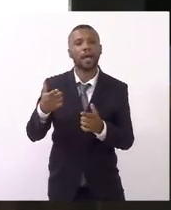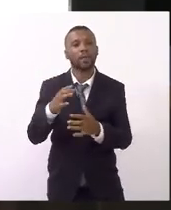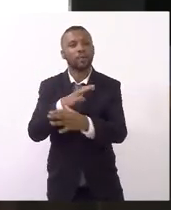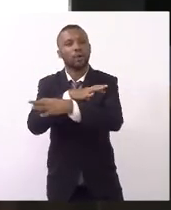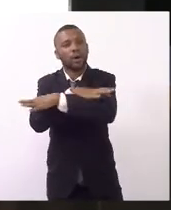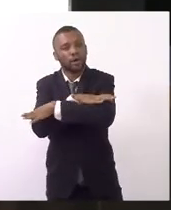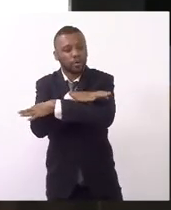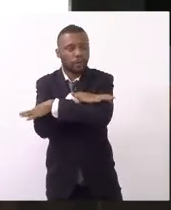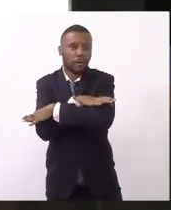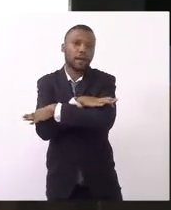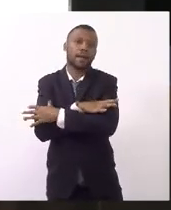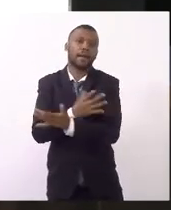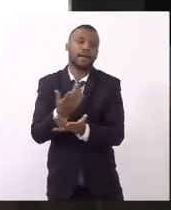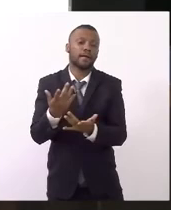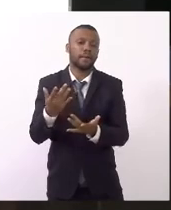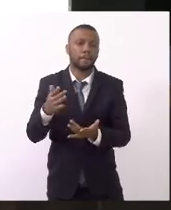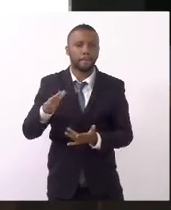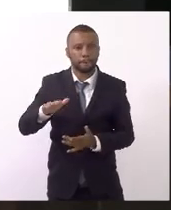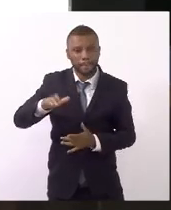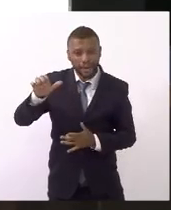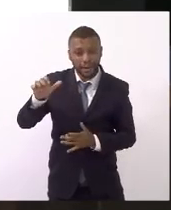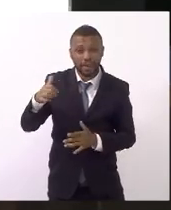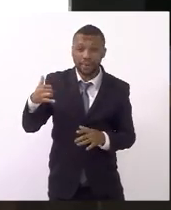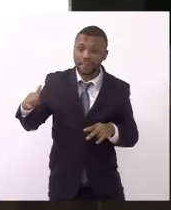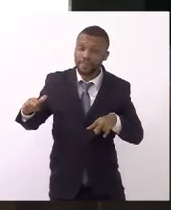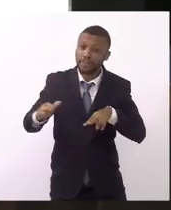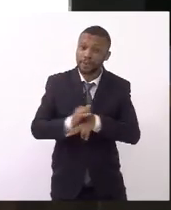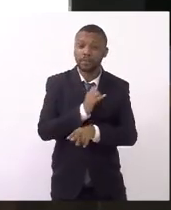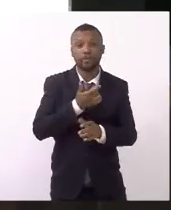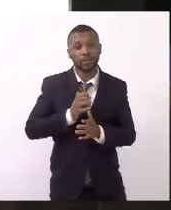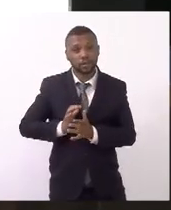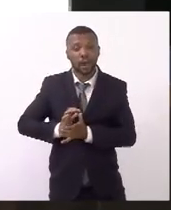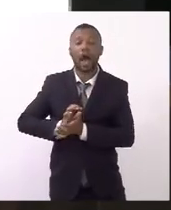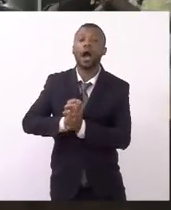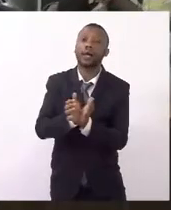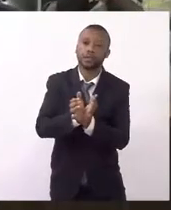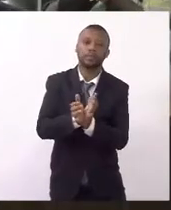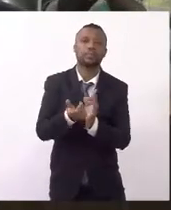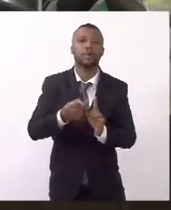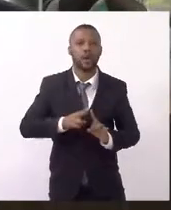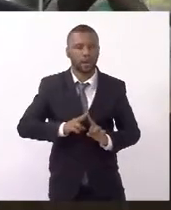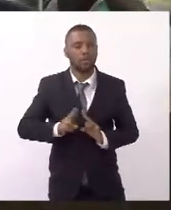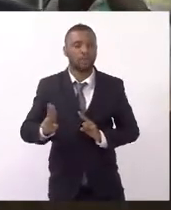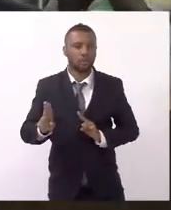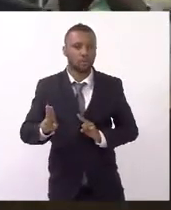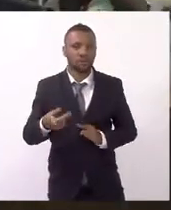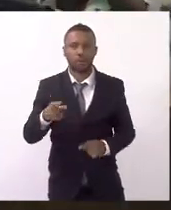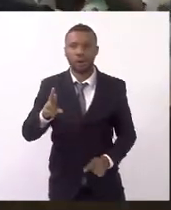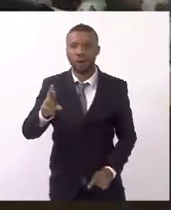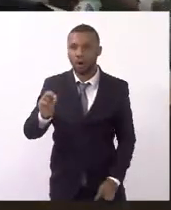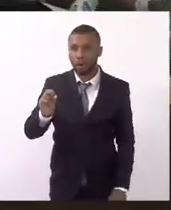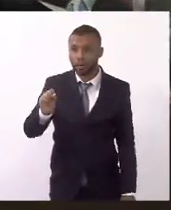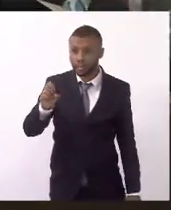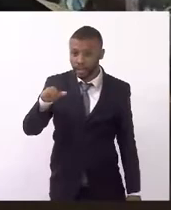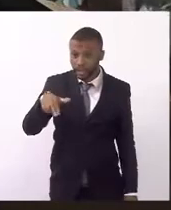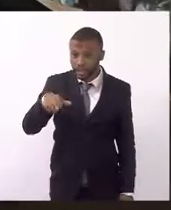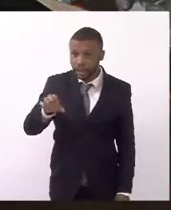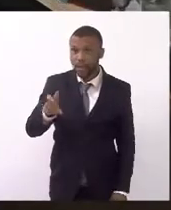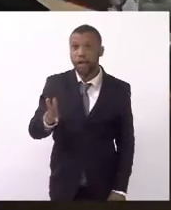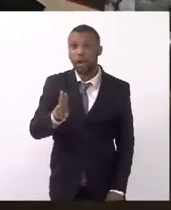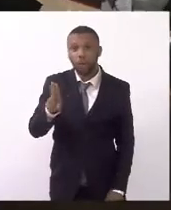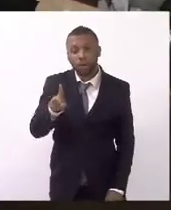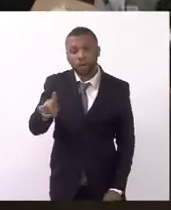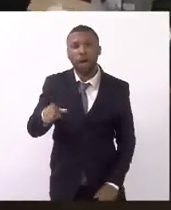do Candomblé mãe vítima de racismo religioso Roseane usa sua